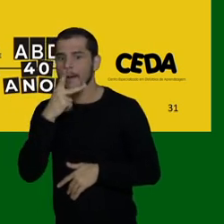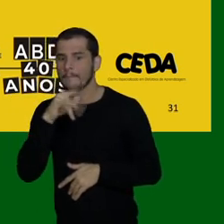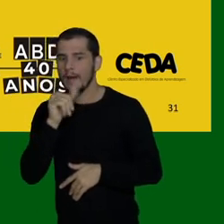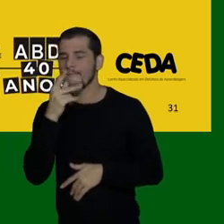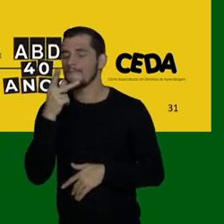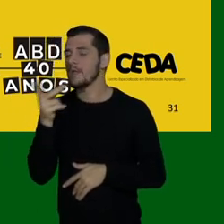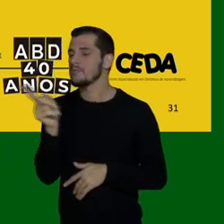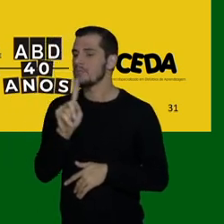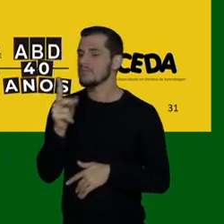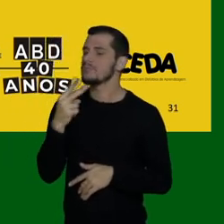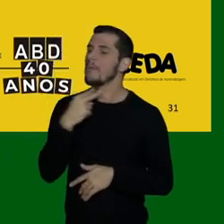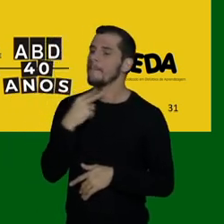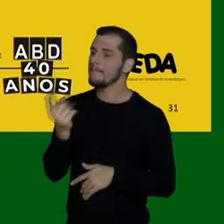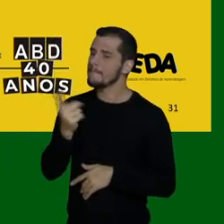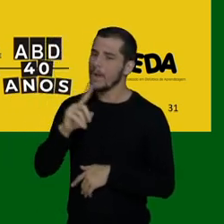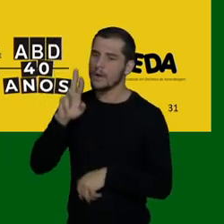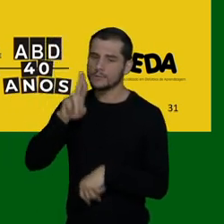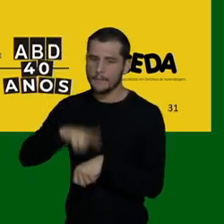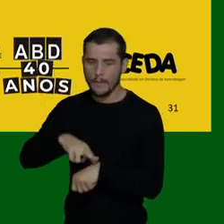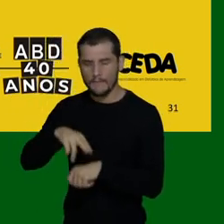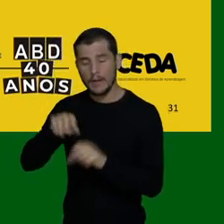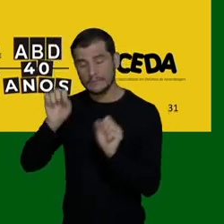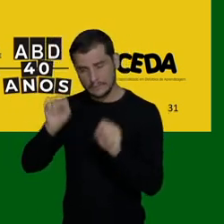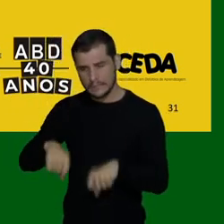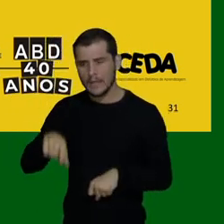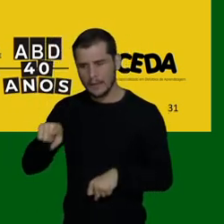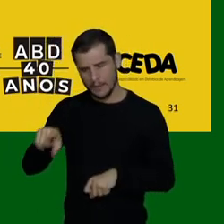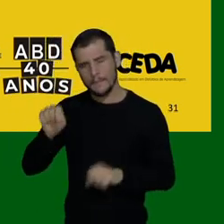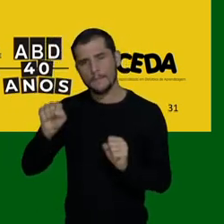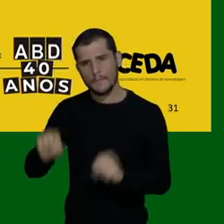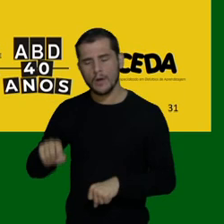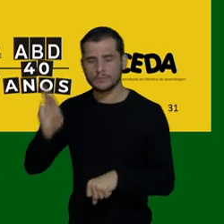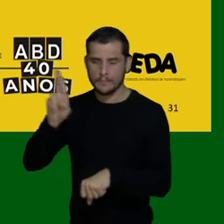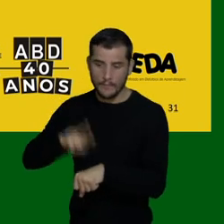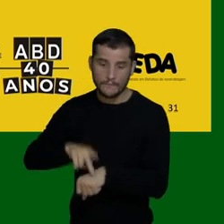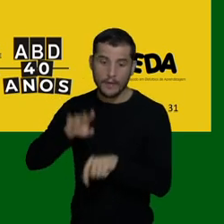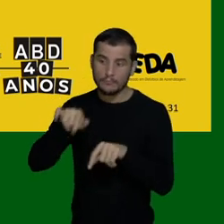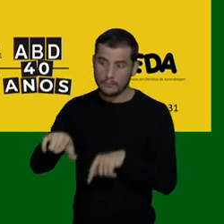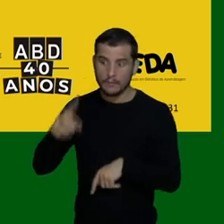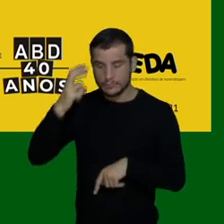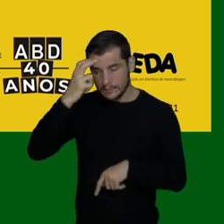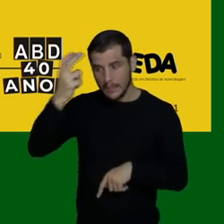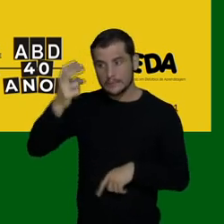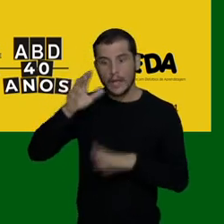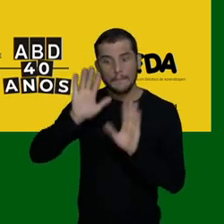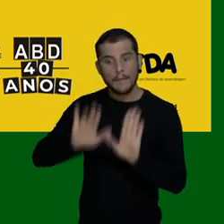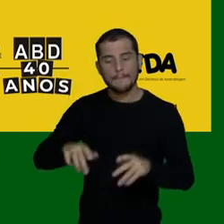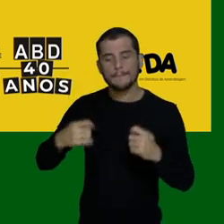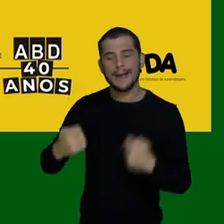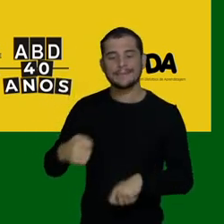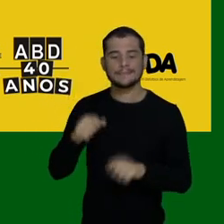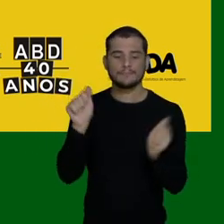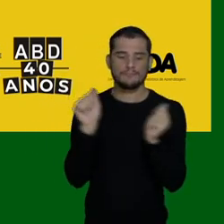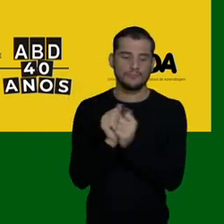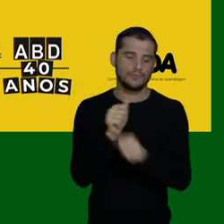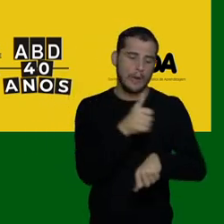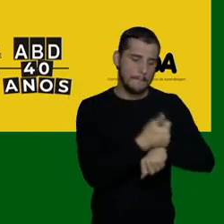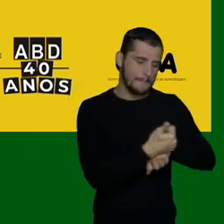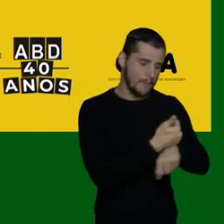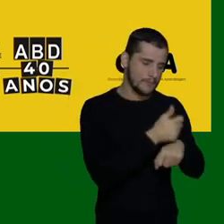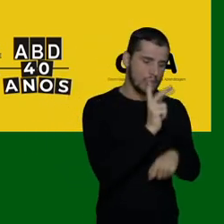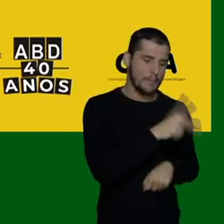disléxico é inteligente mas ele precisa da ajuda de um profissional com ele precisa do Olhar do